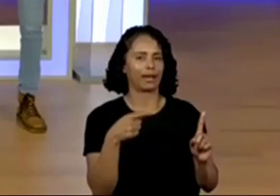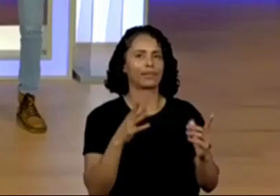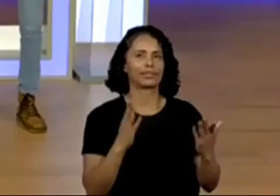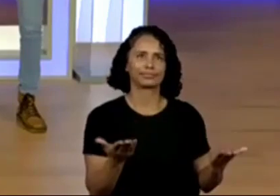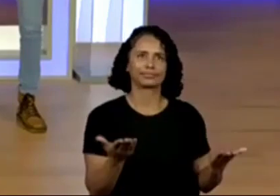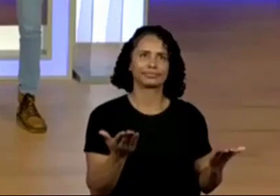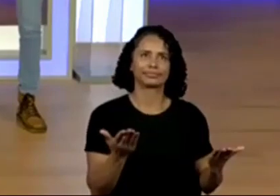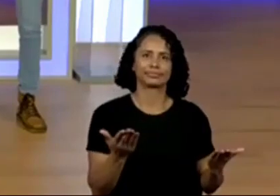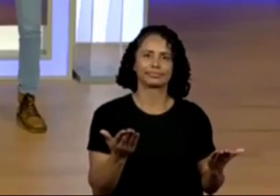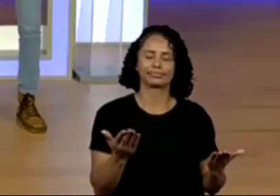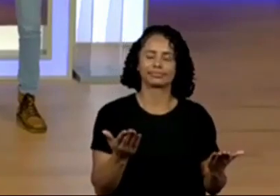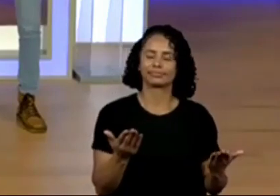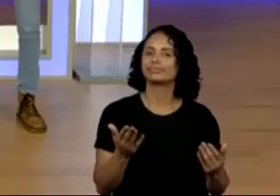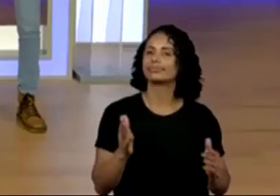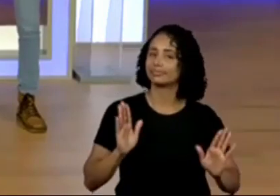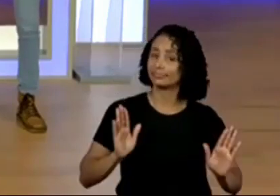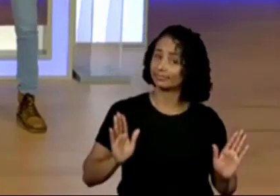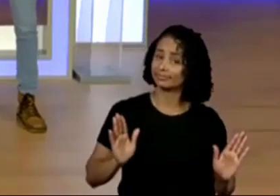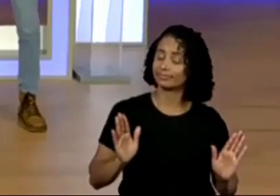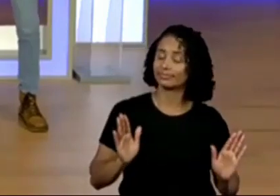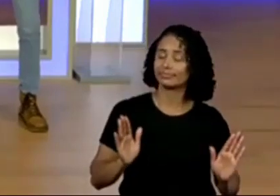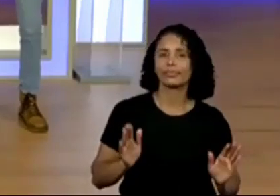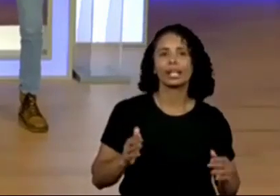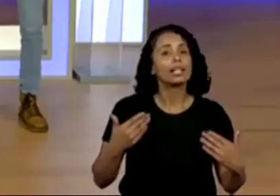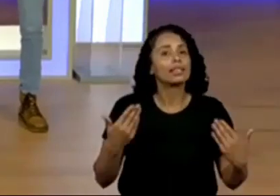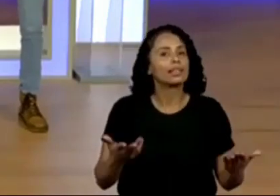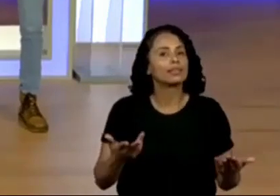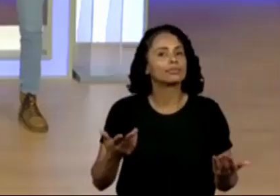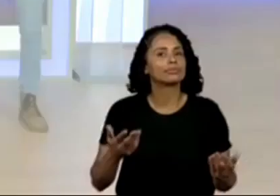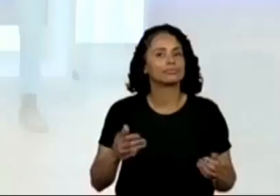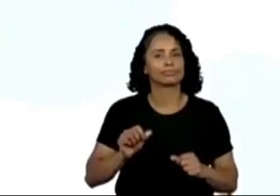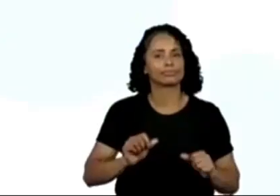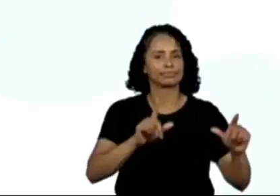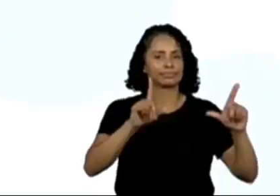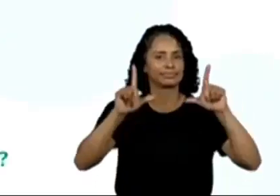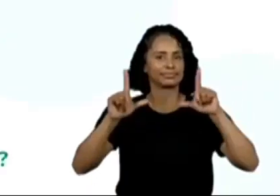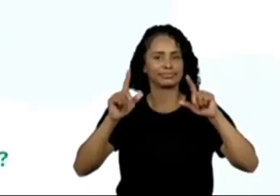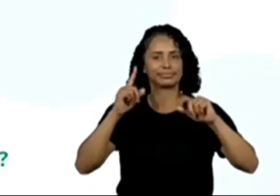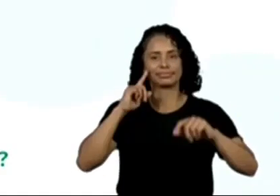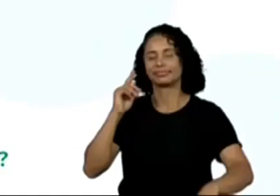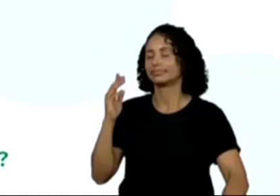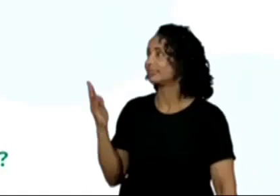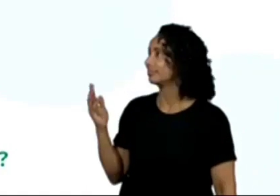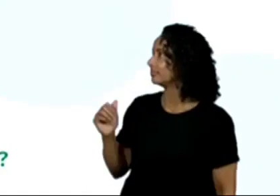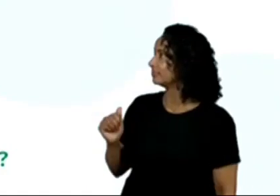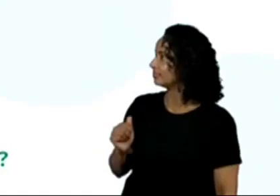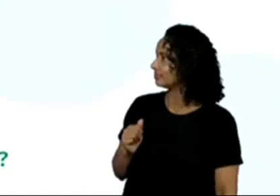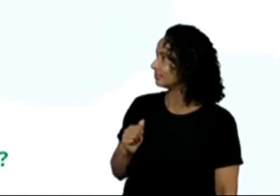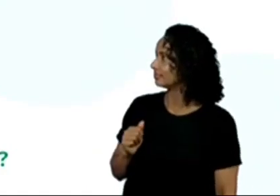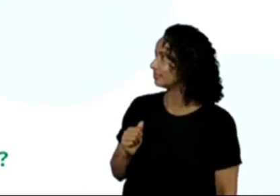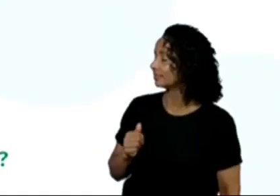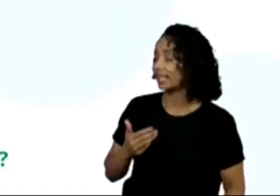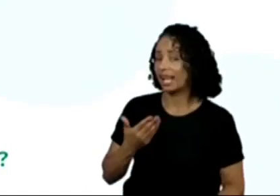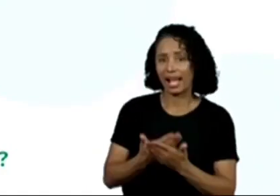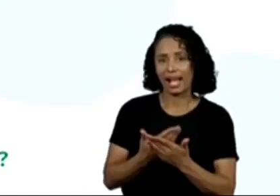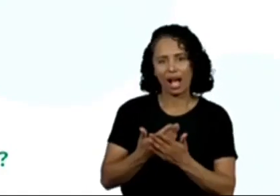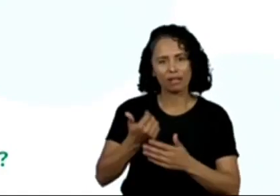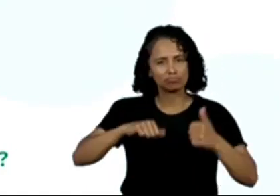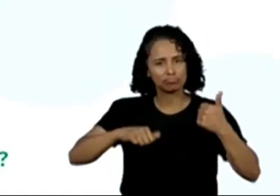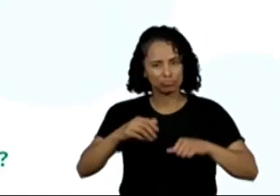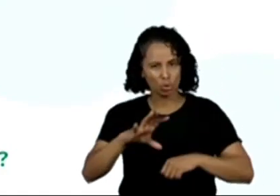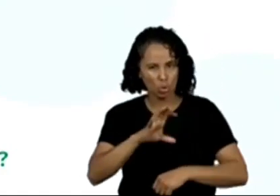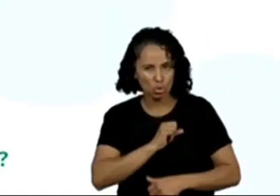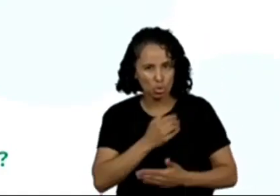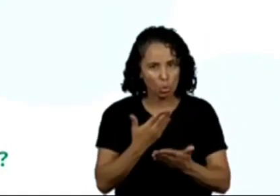só já quanta foram 2. coisa. Então, como sempre, coloquem na telinha para eles, avaliem a nossa aula. Coloca lá o que vocês